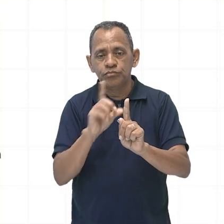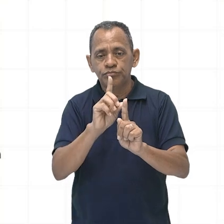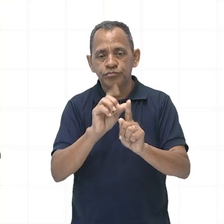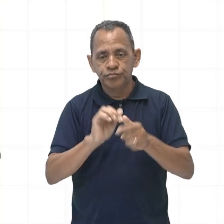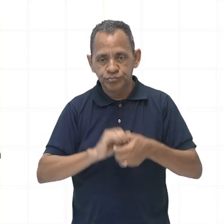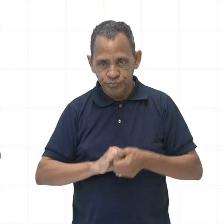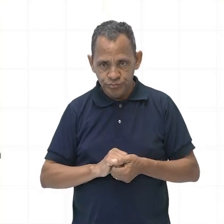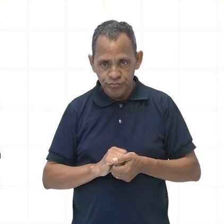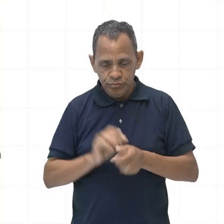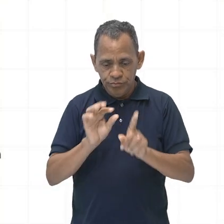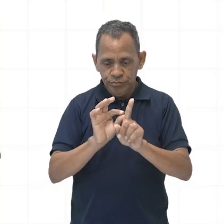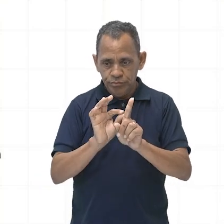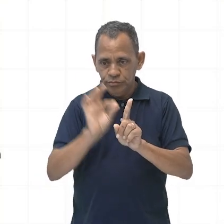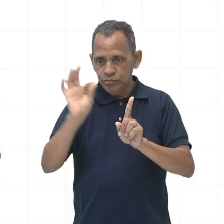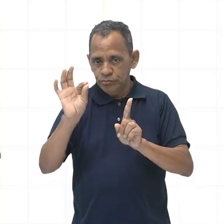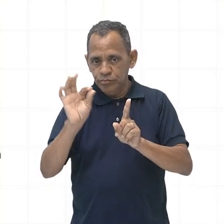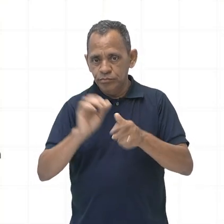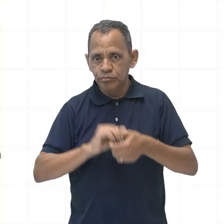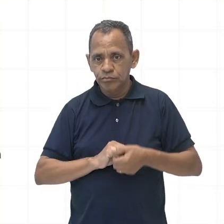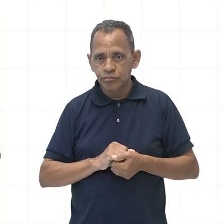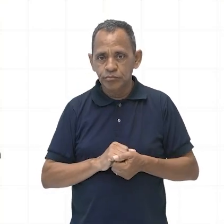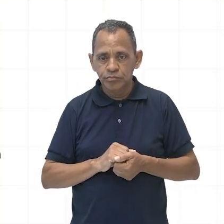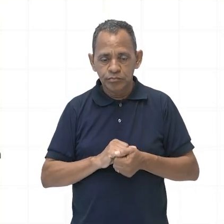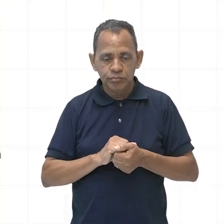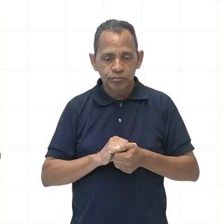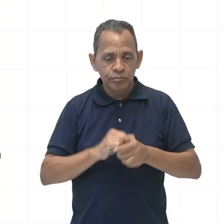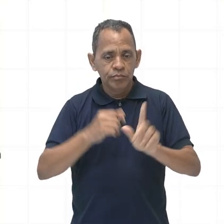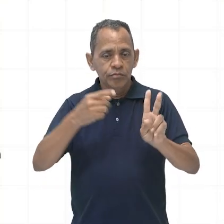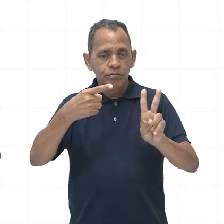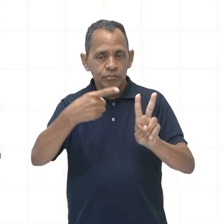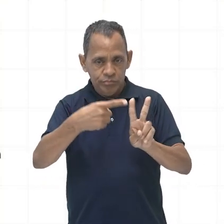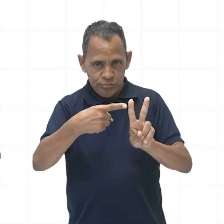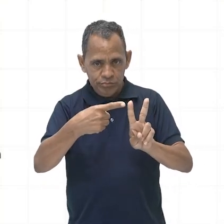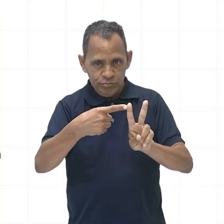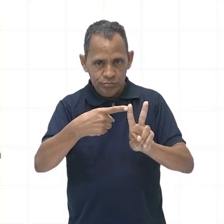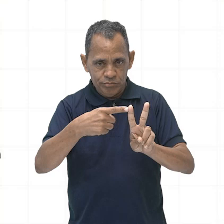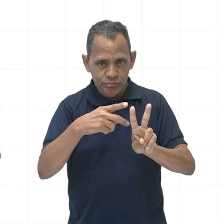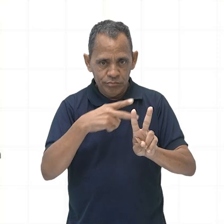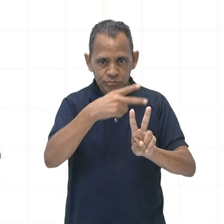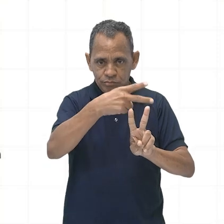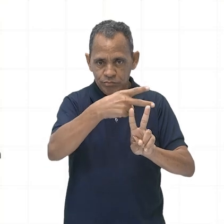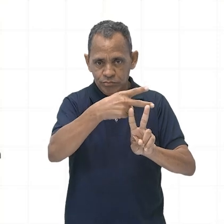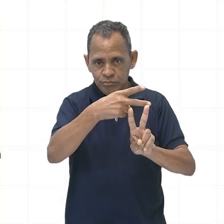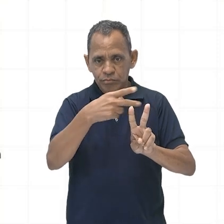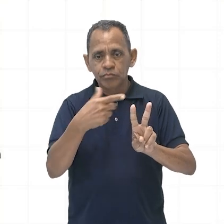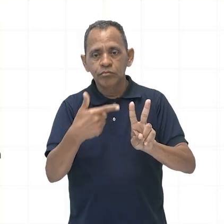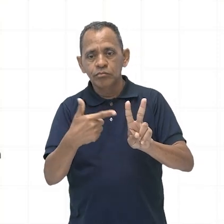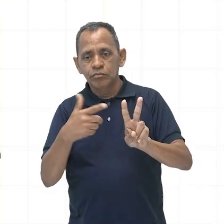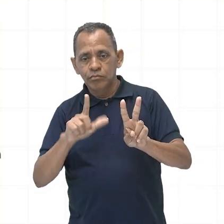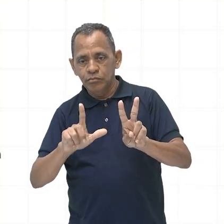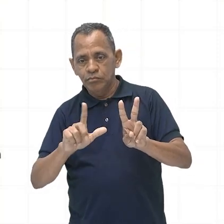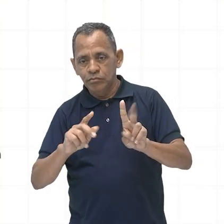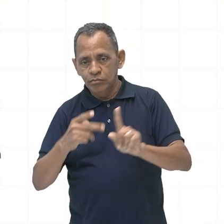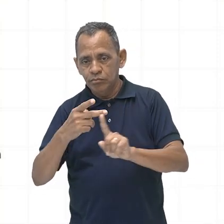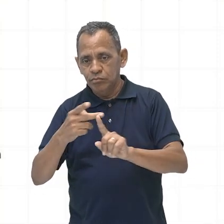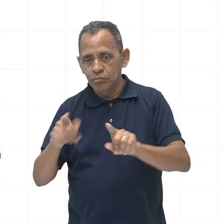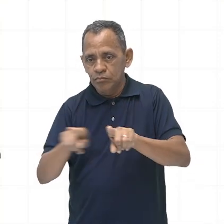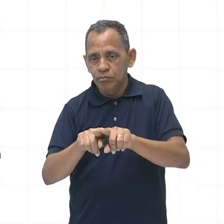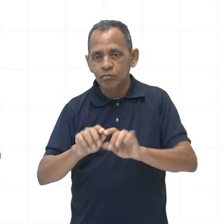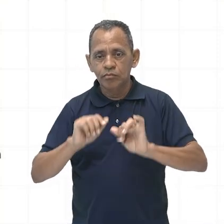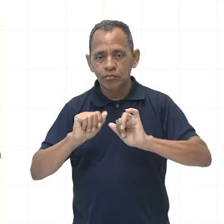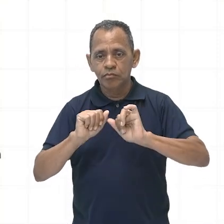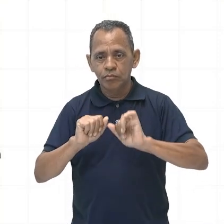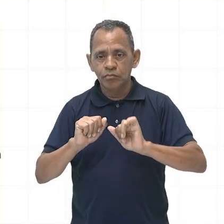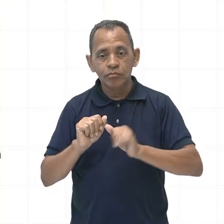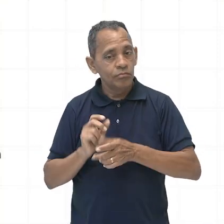de um quadrado vai ser a raiz quadrada, né? De 2L ao quadrado. Ok. Ainda